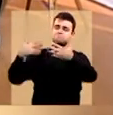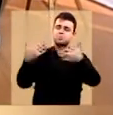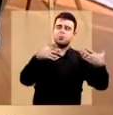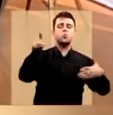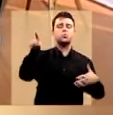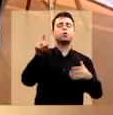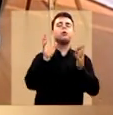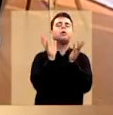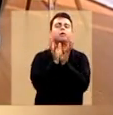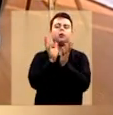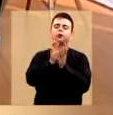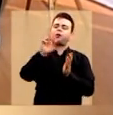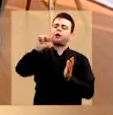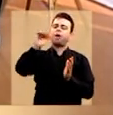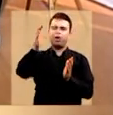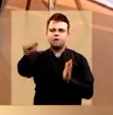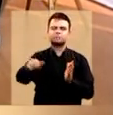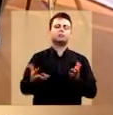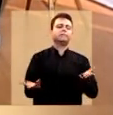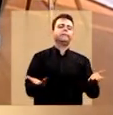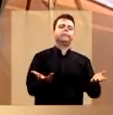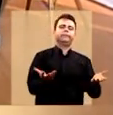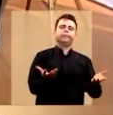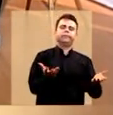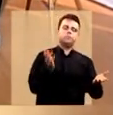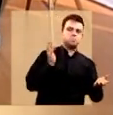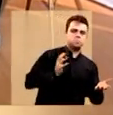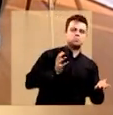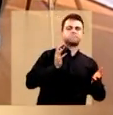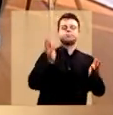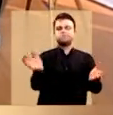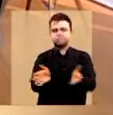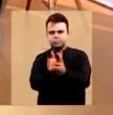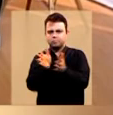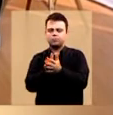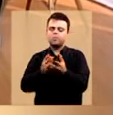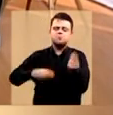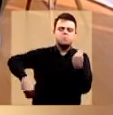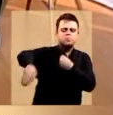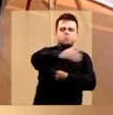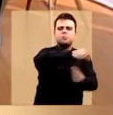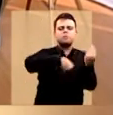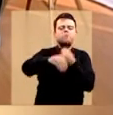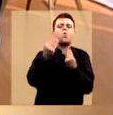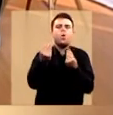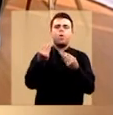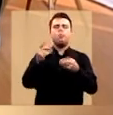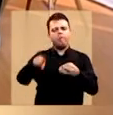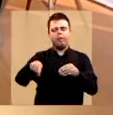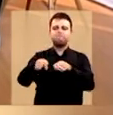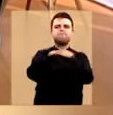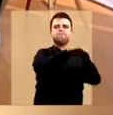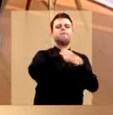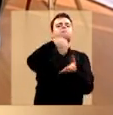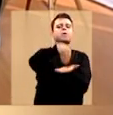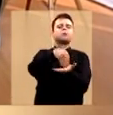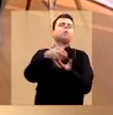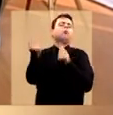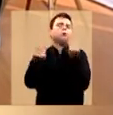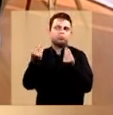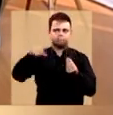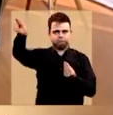Como raça, classe e gênero se confluem para gerar os dados de desigualdade social e